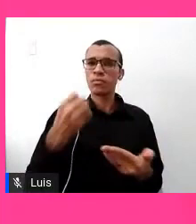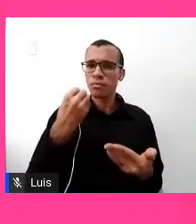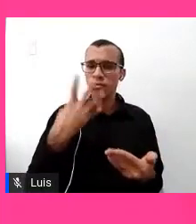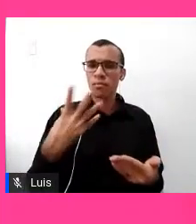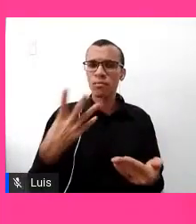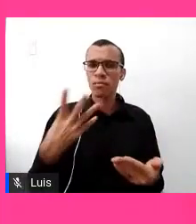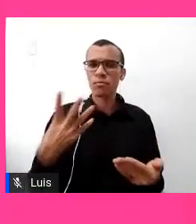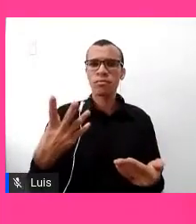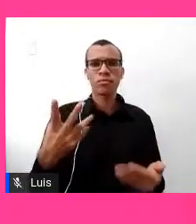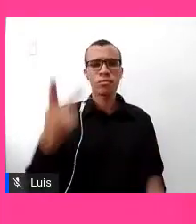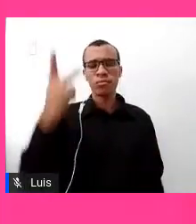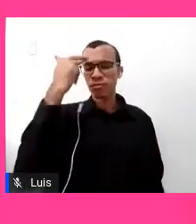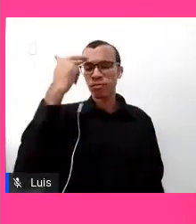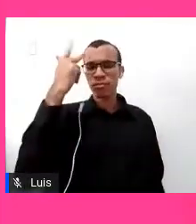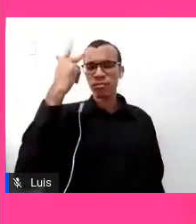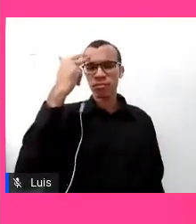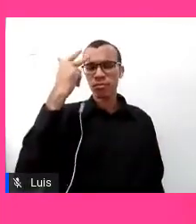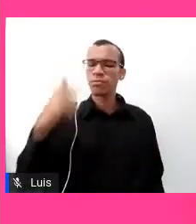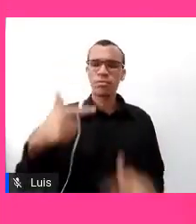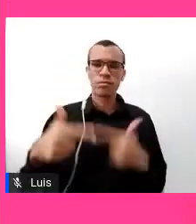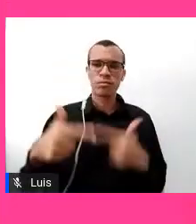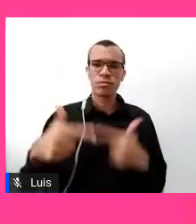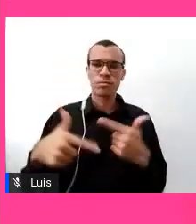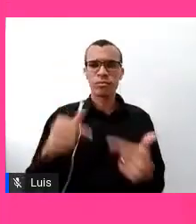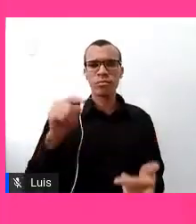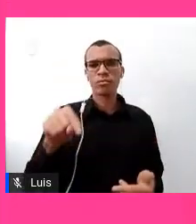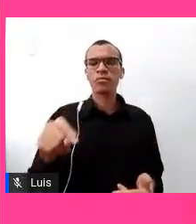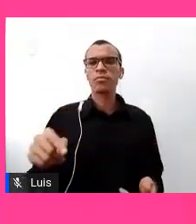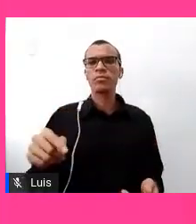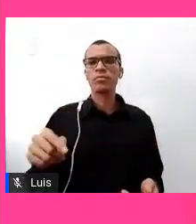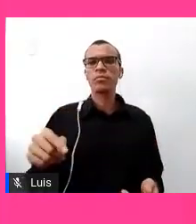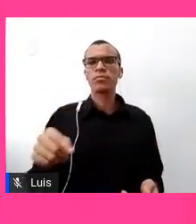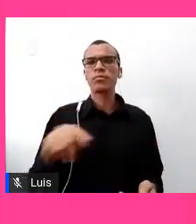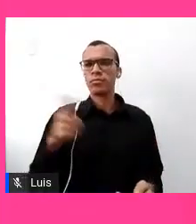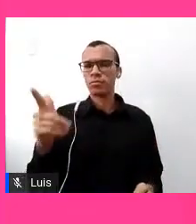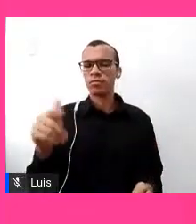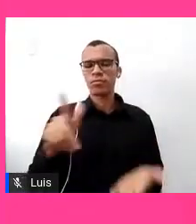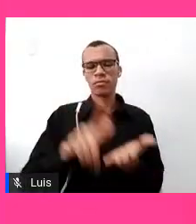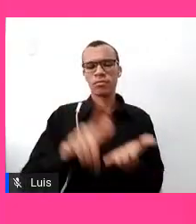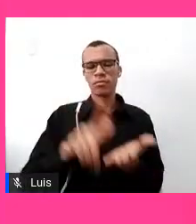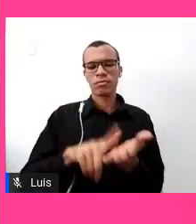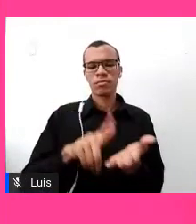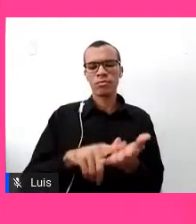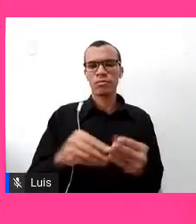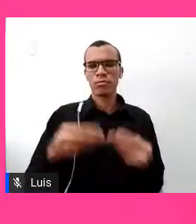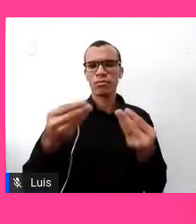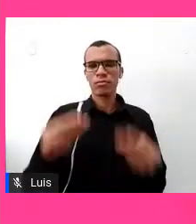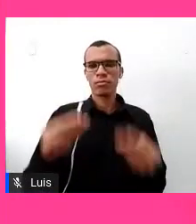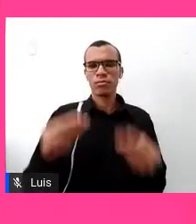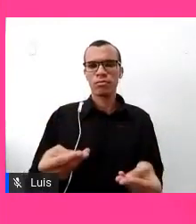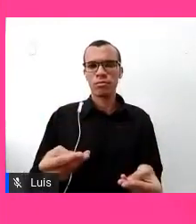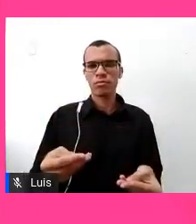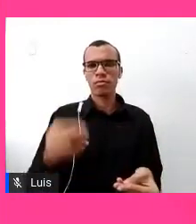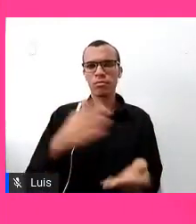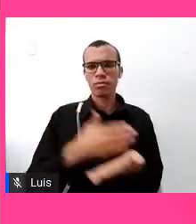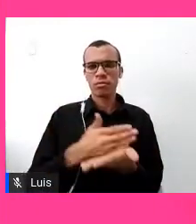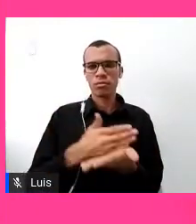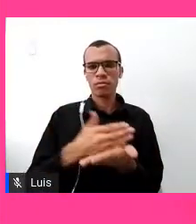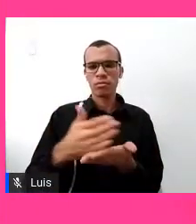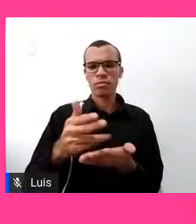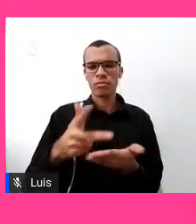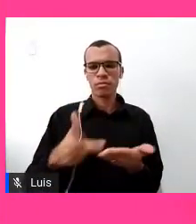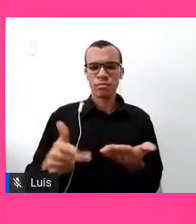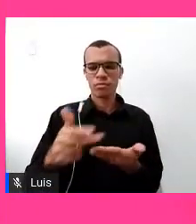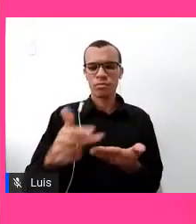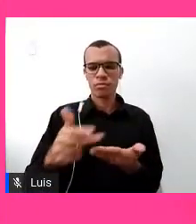tranquilo trabalhar aqui. Outra coisa, quando você coloca um papel sobre a base de corte, que você começa a cortar,